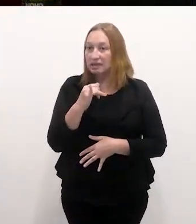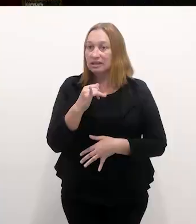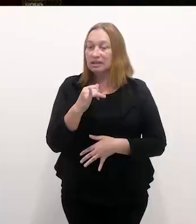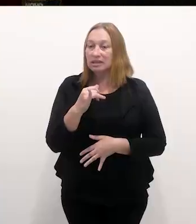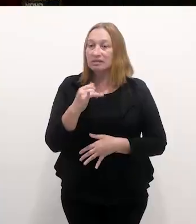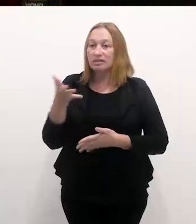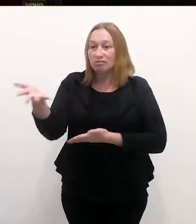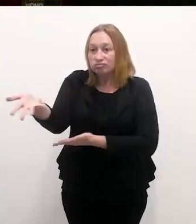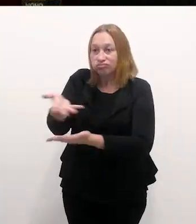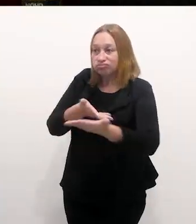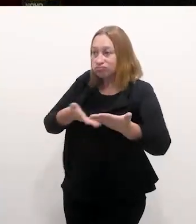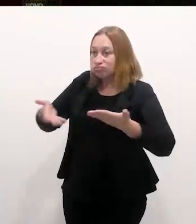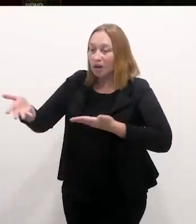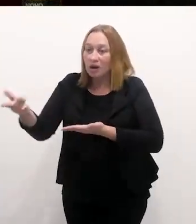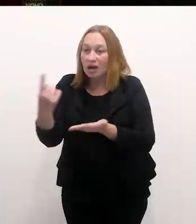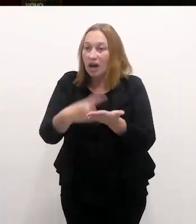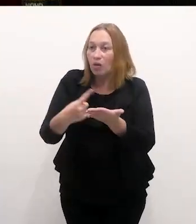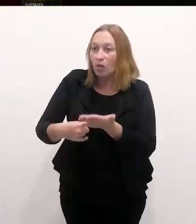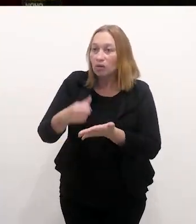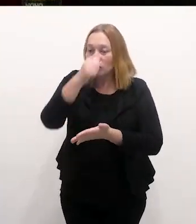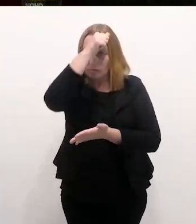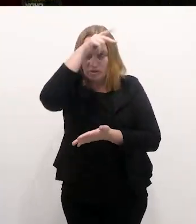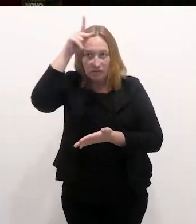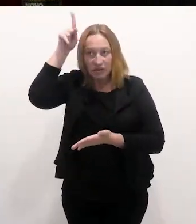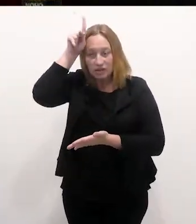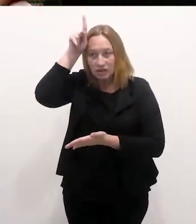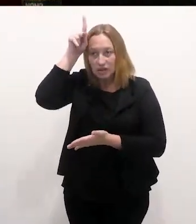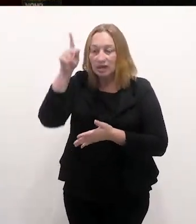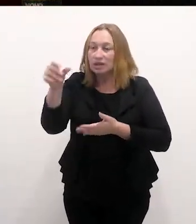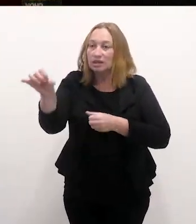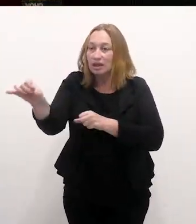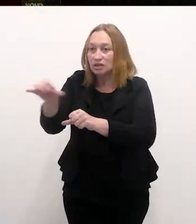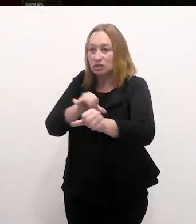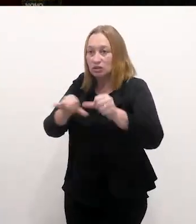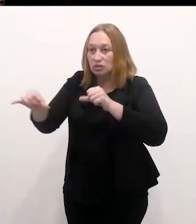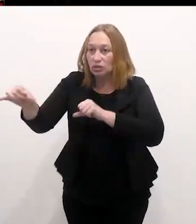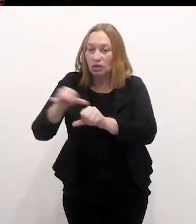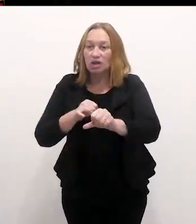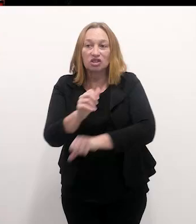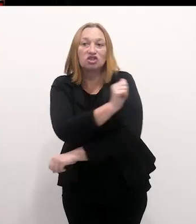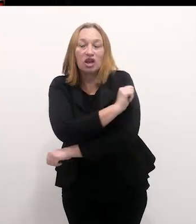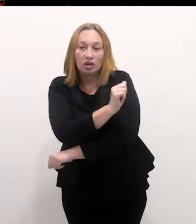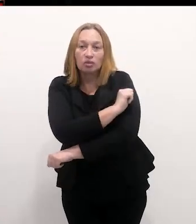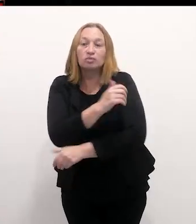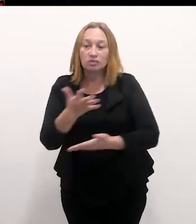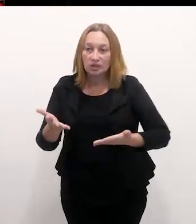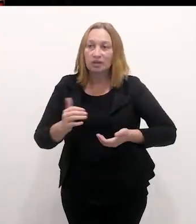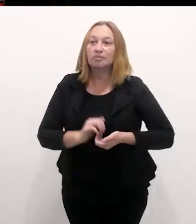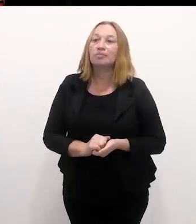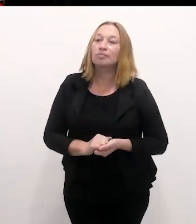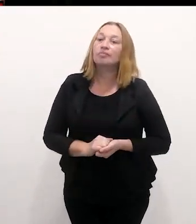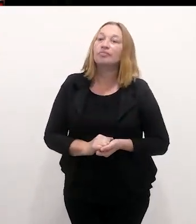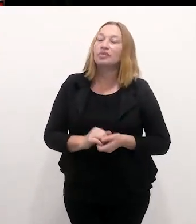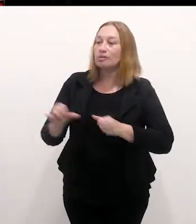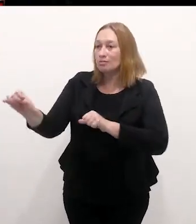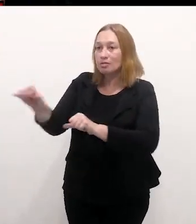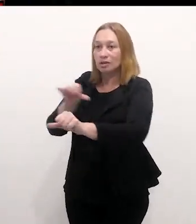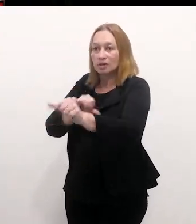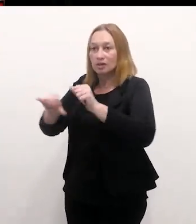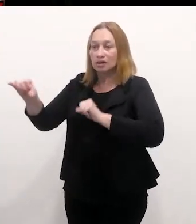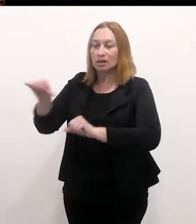colegas lá na Itália fazendo gemelaios, quer dizer, acordos com as prefeituras, etc., na troca de trazer alunos,